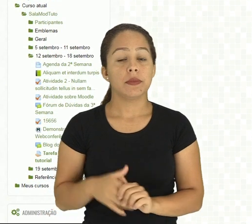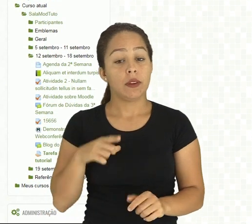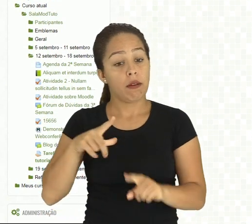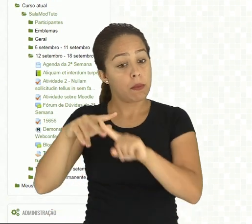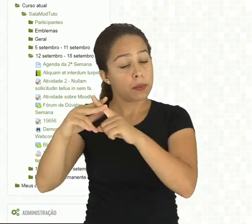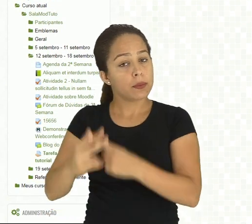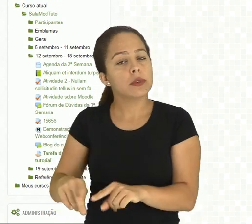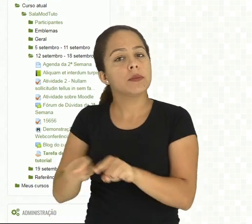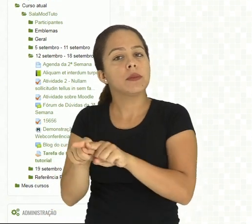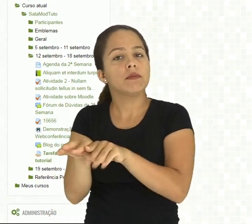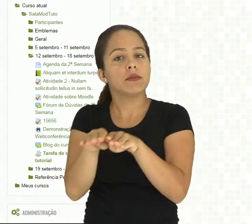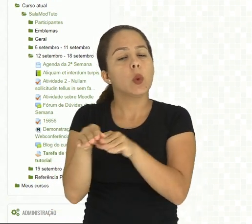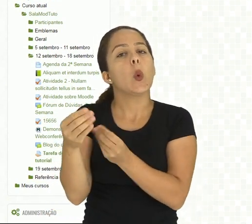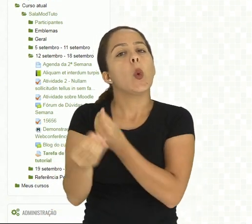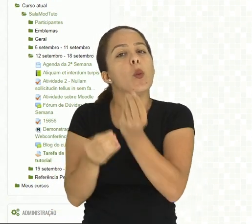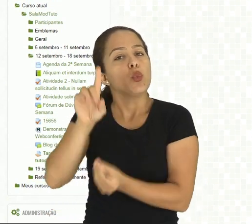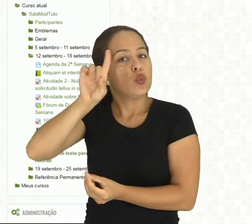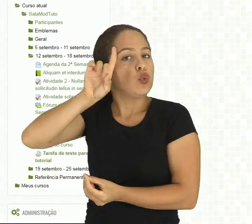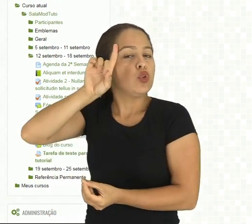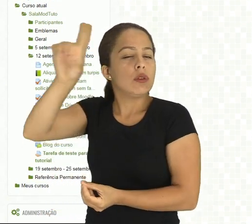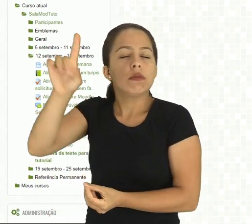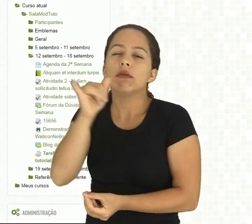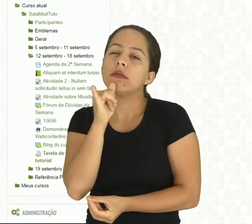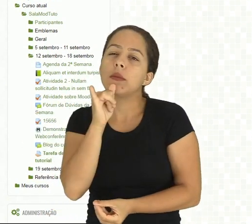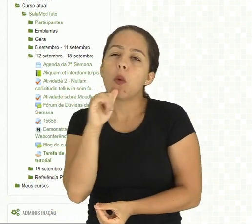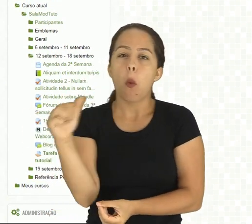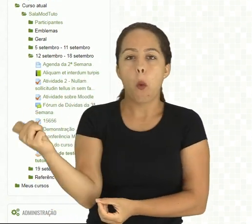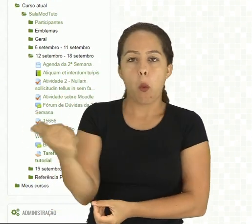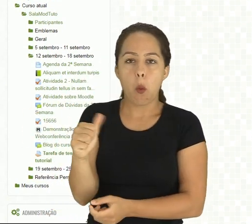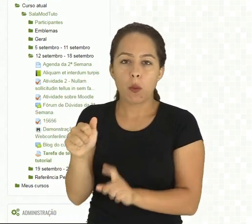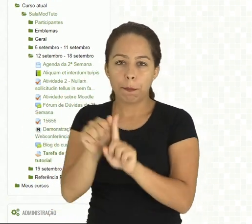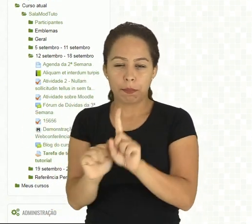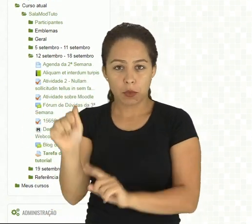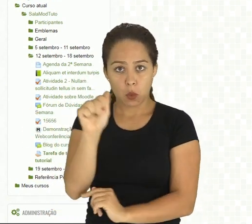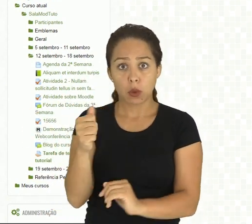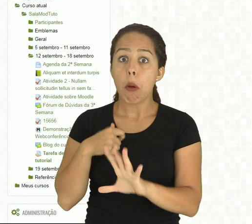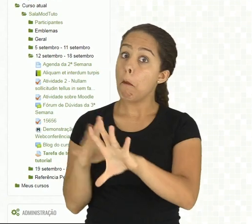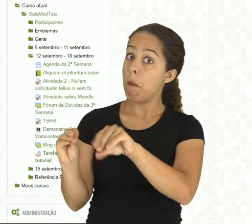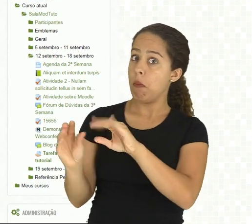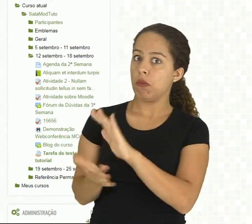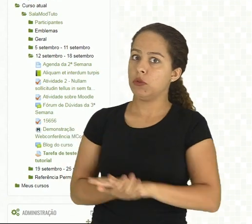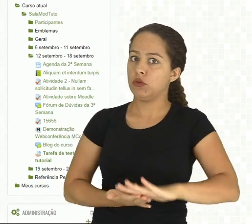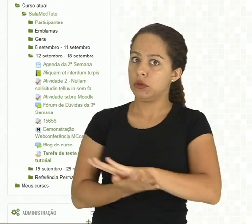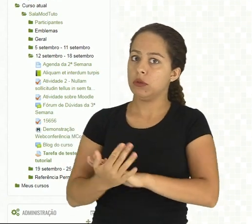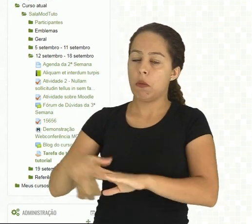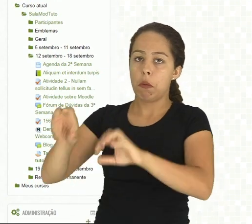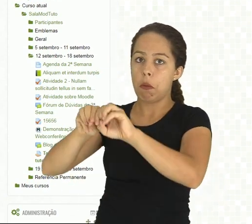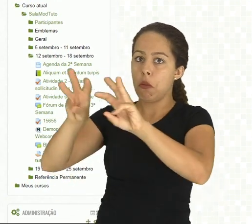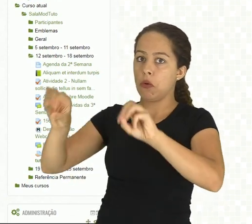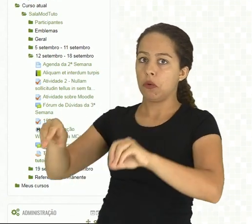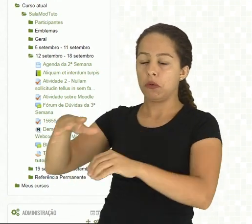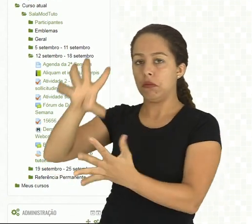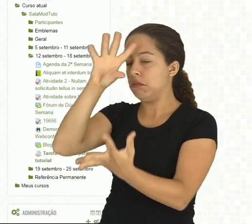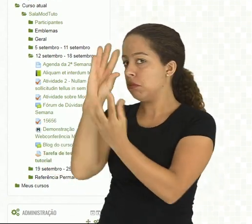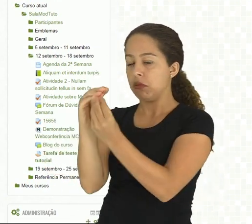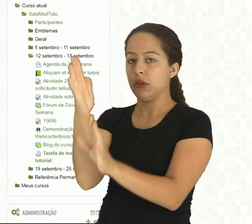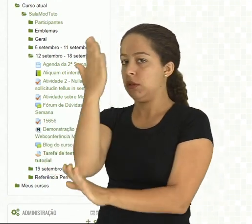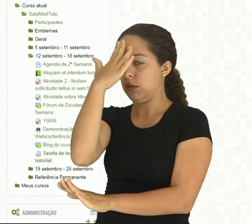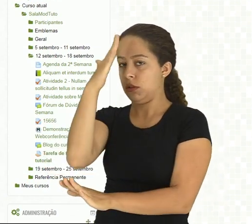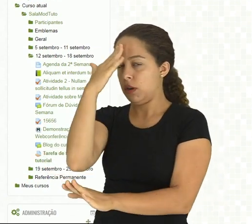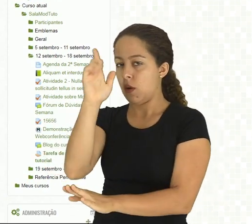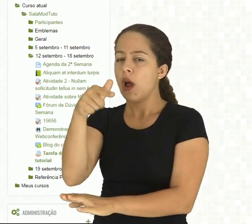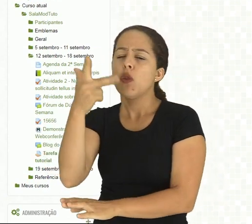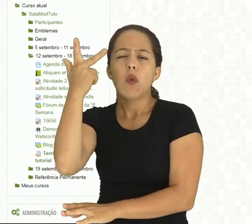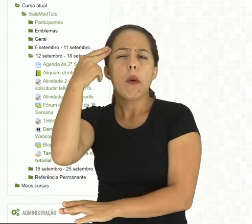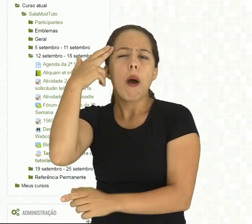configuração padrão de data a data de entrega já para o dia 11 de agosto seu nome xe nada ele entrou com a configuração que o mundo entendeu que é uma